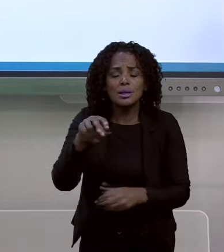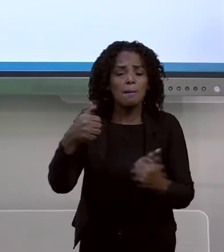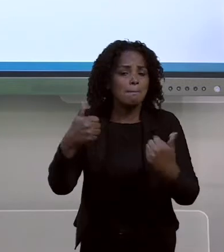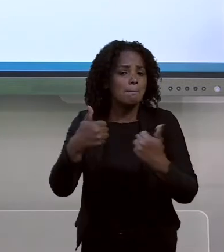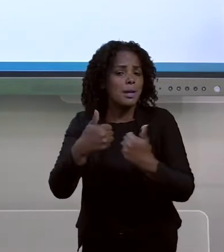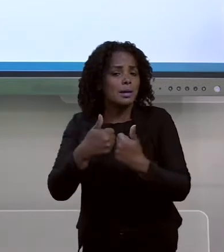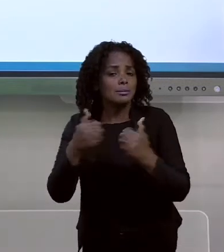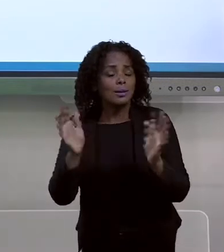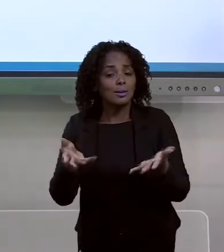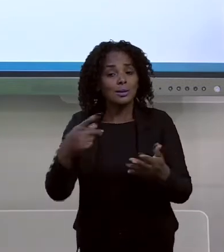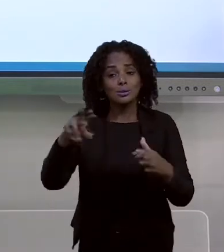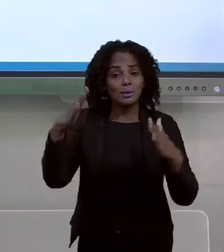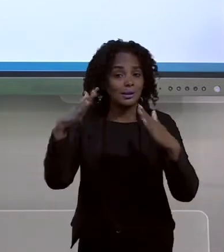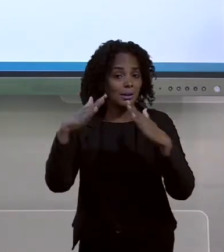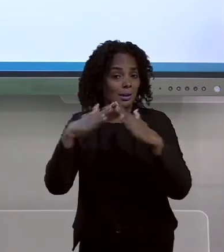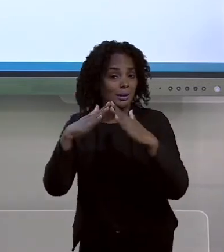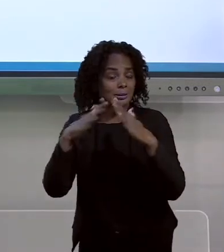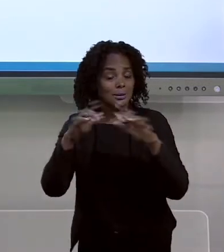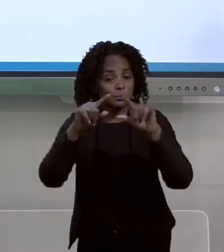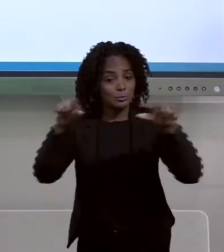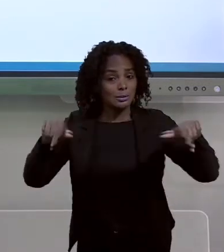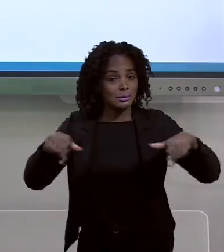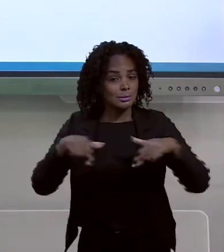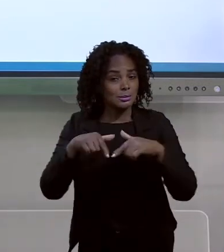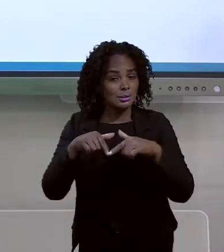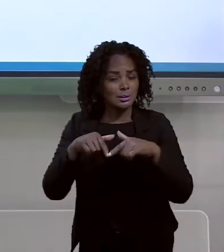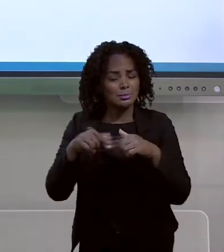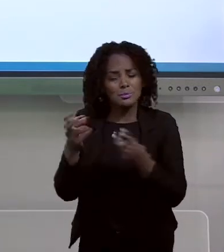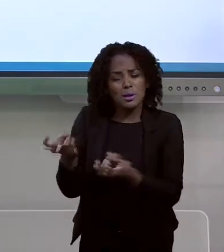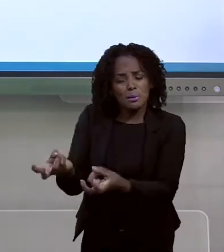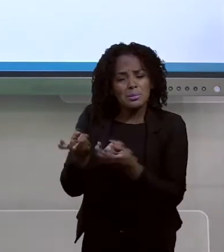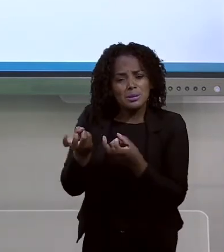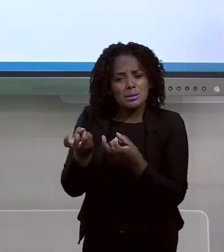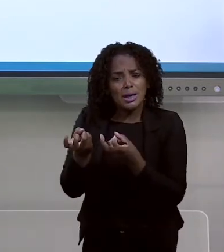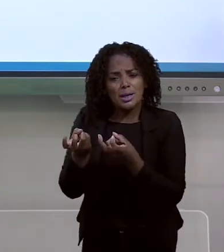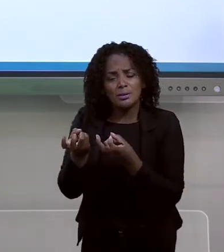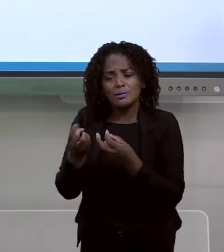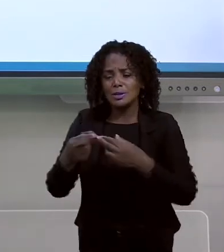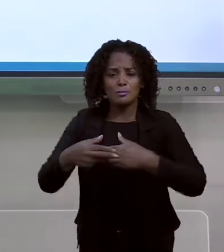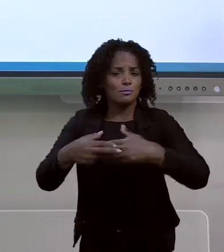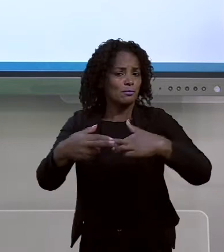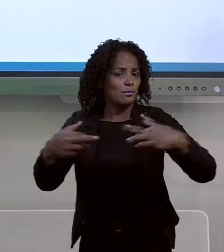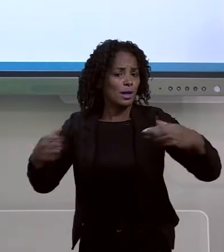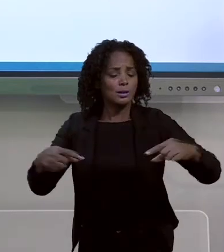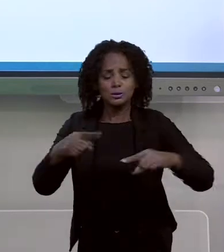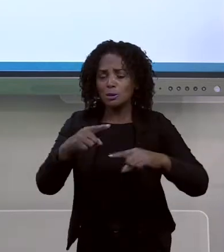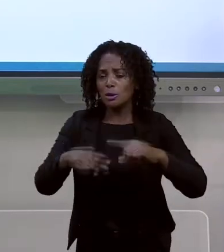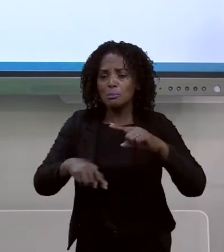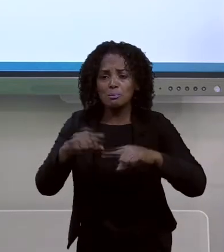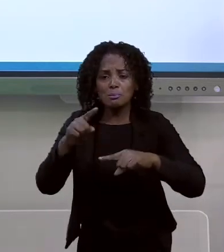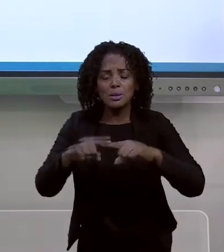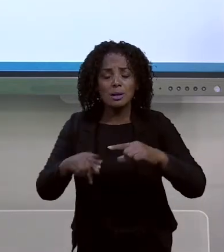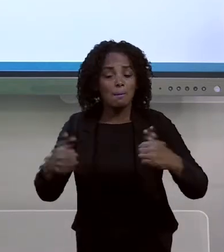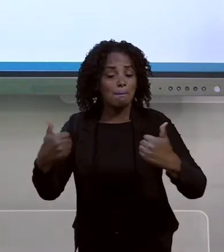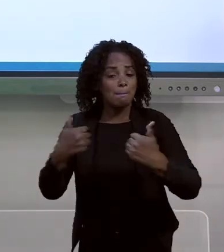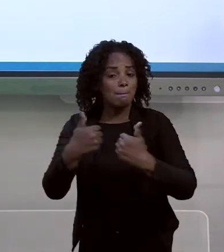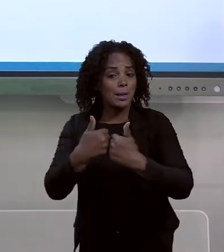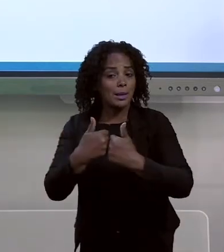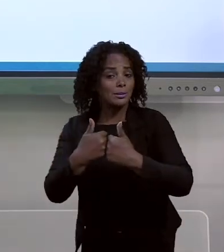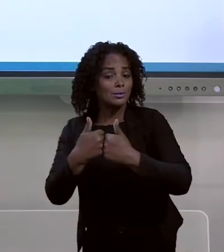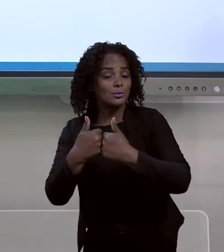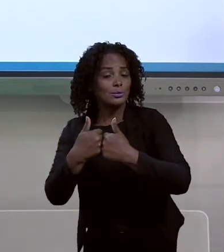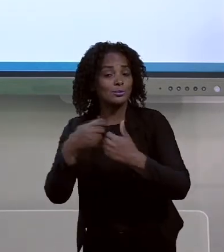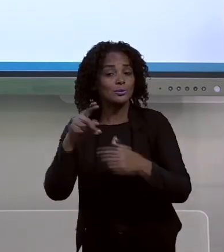sala, agora. Observe a quantidade de objetos que existem aí ao seu redor.